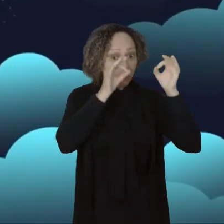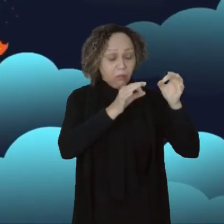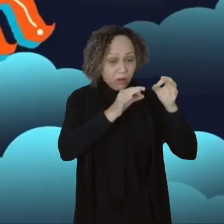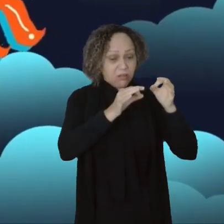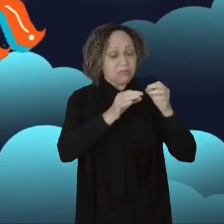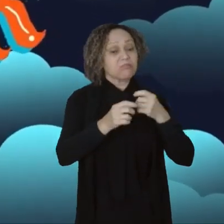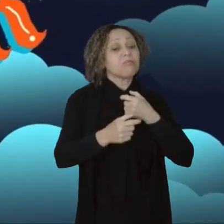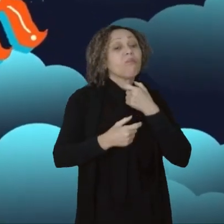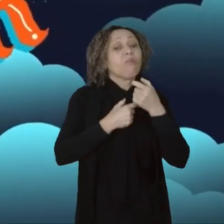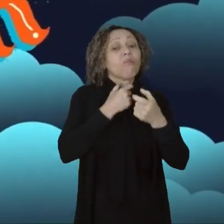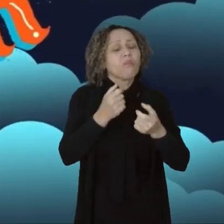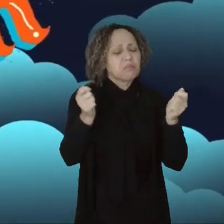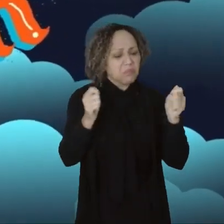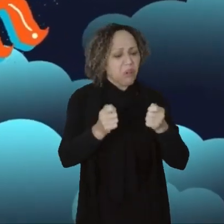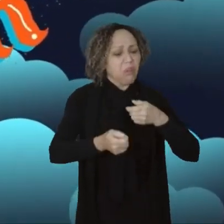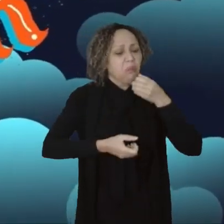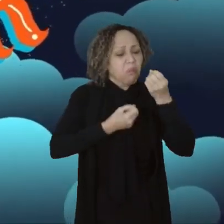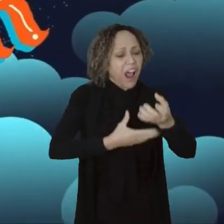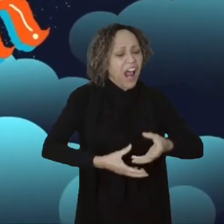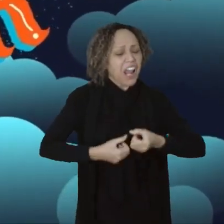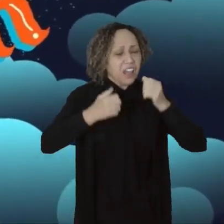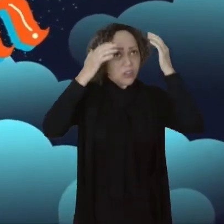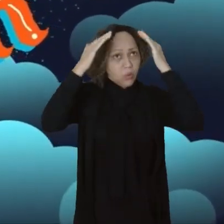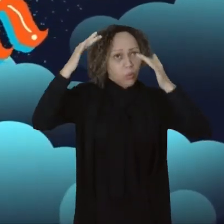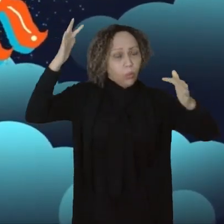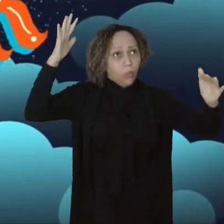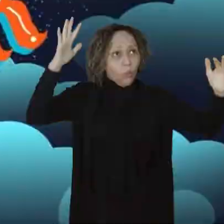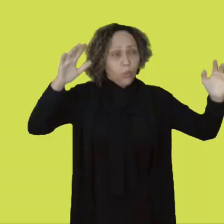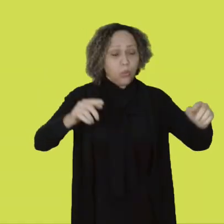tenho sonhos pra viver.